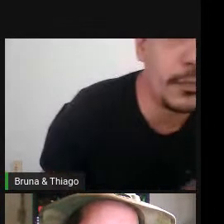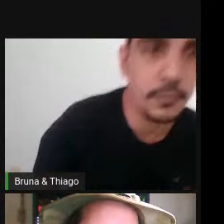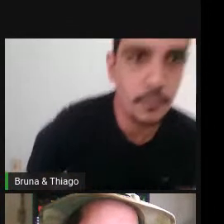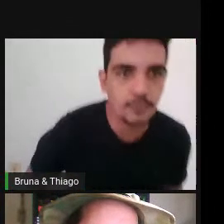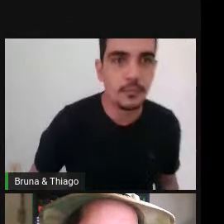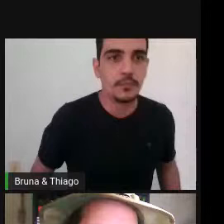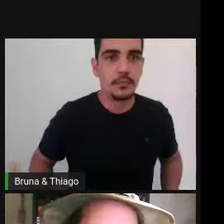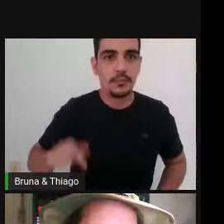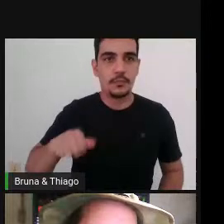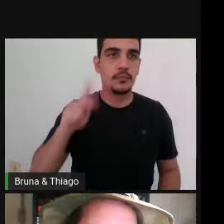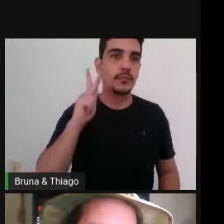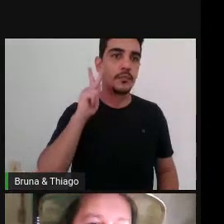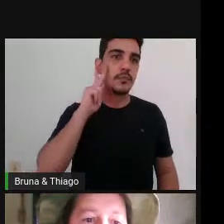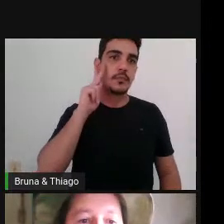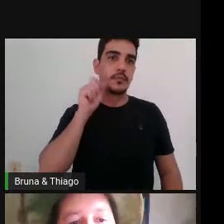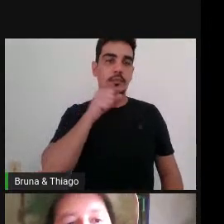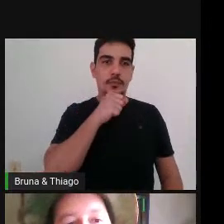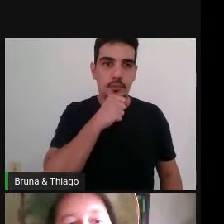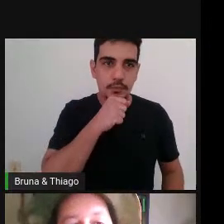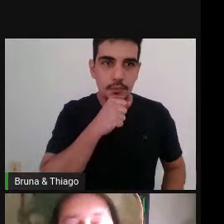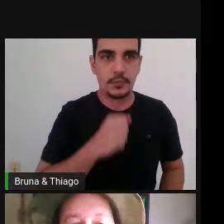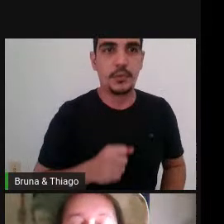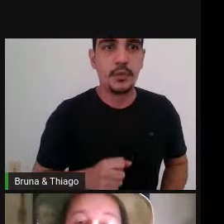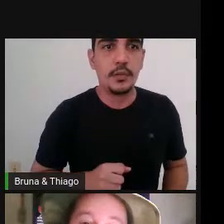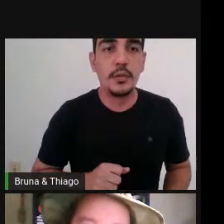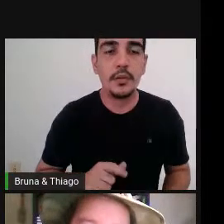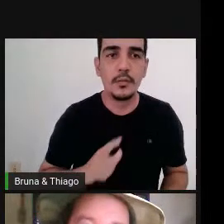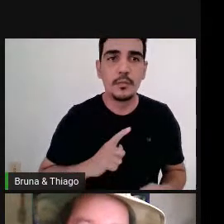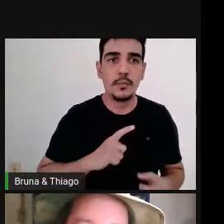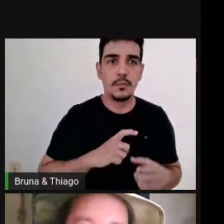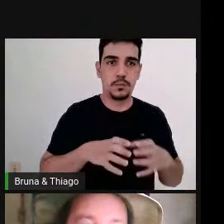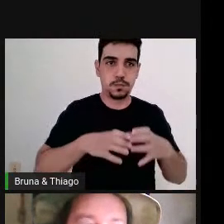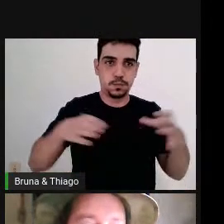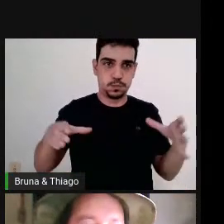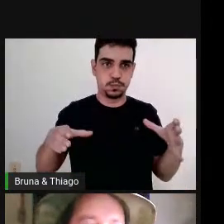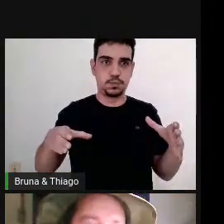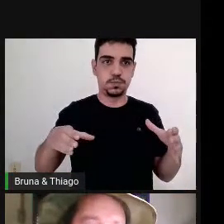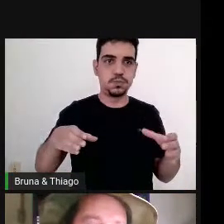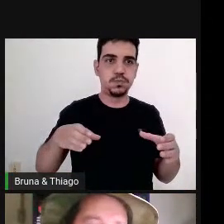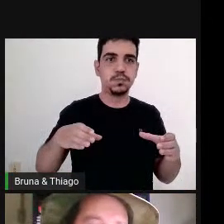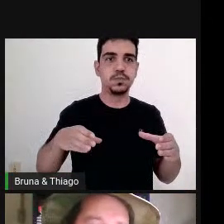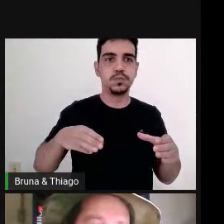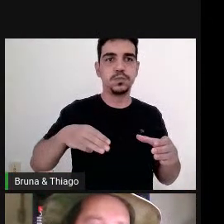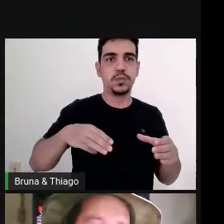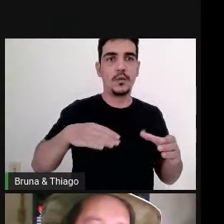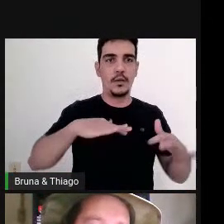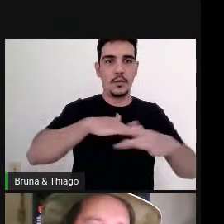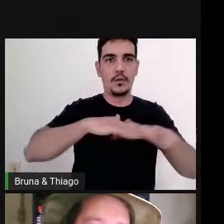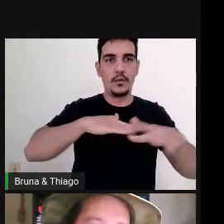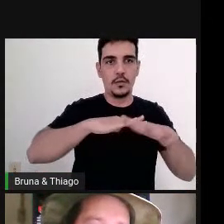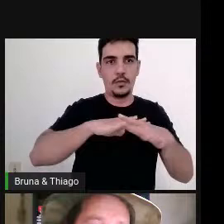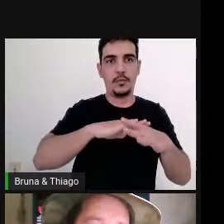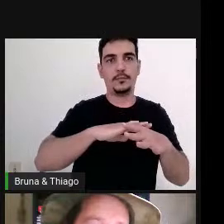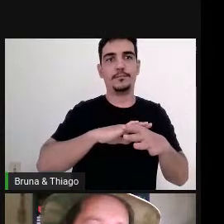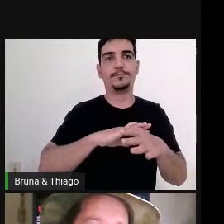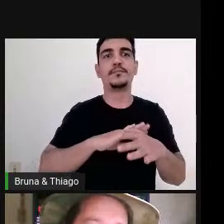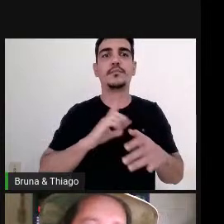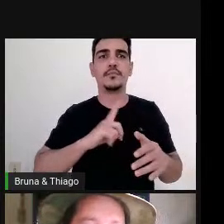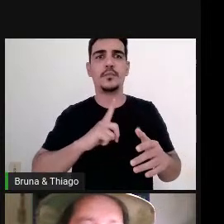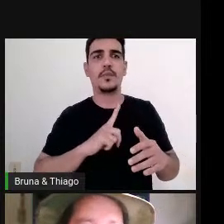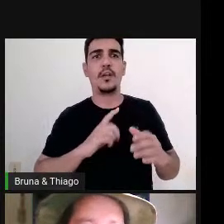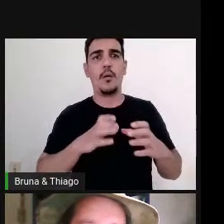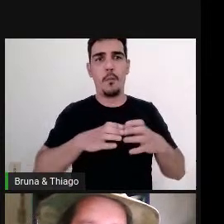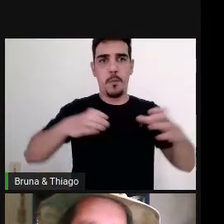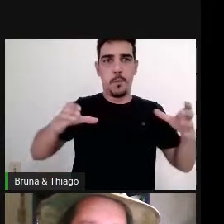aqui no Xizinho, ó, que é o maior município do estado de Rondônia, o mais populoso também. Então, nós estamos aqui nesse Xizinho, que agora virou um